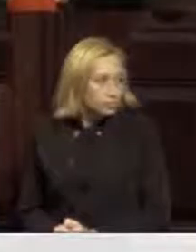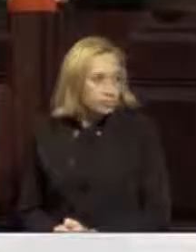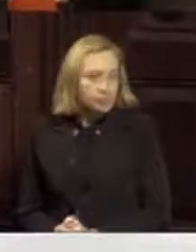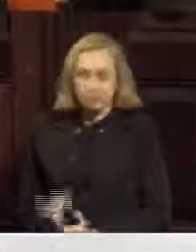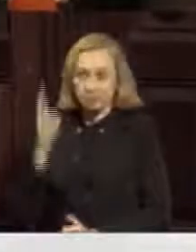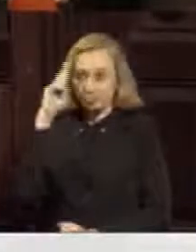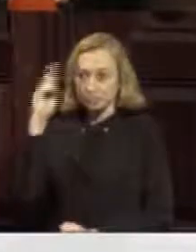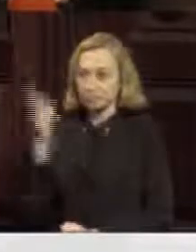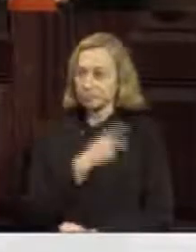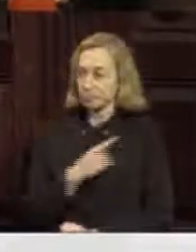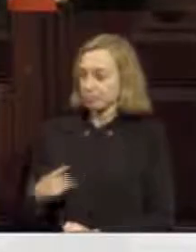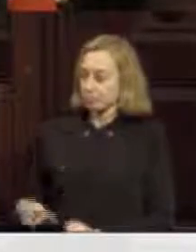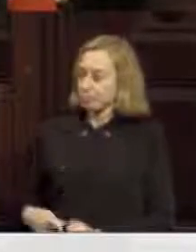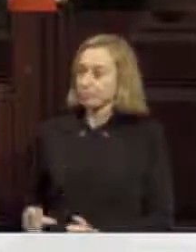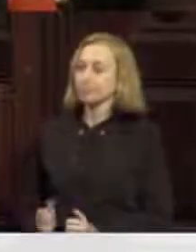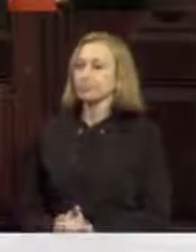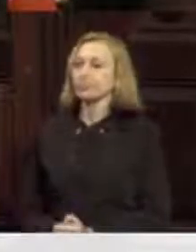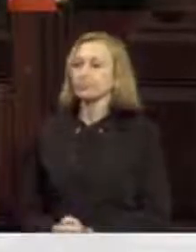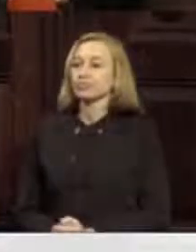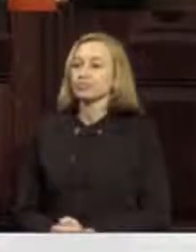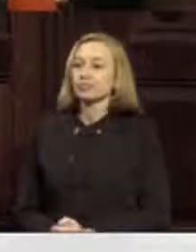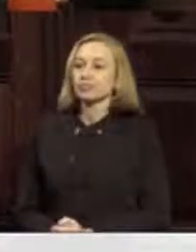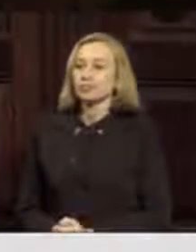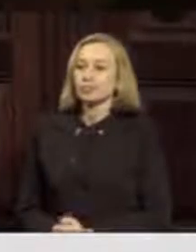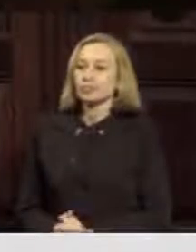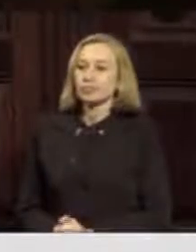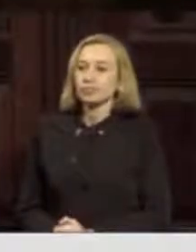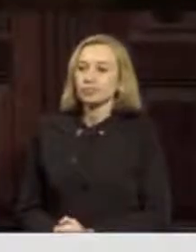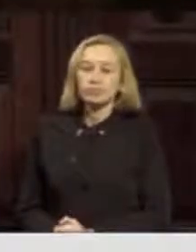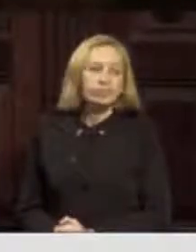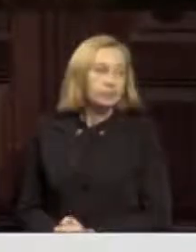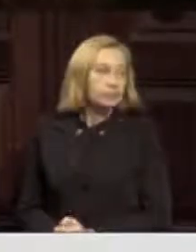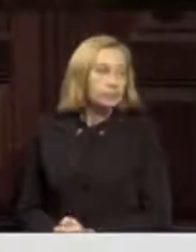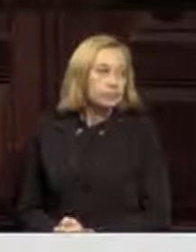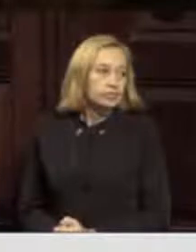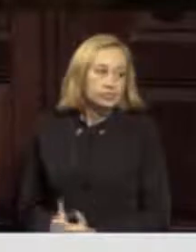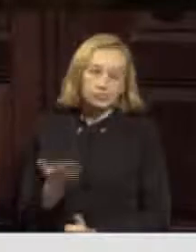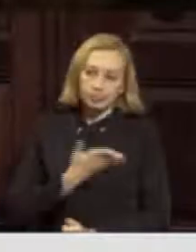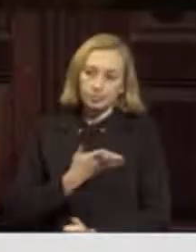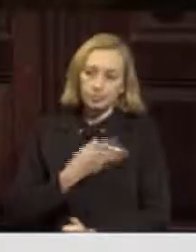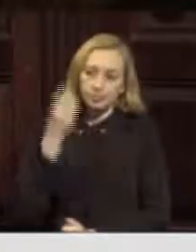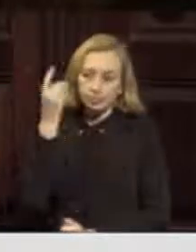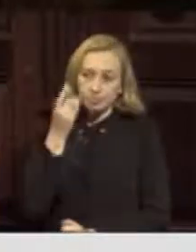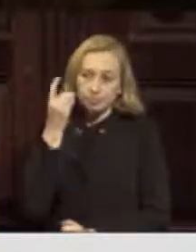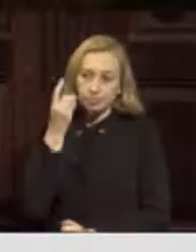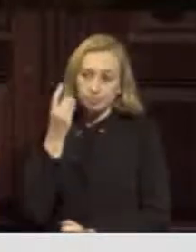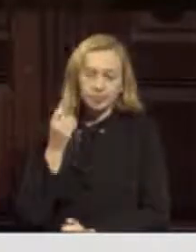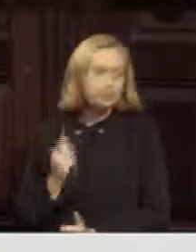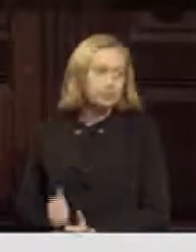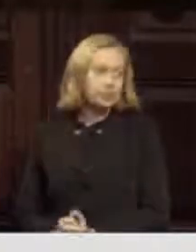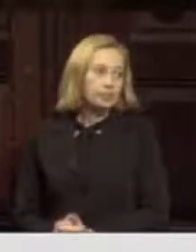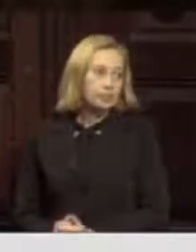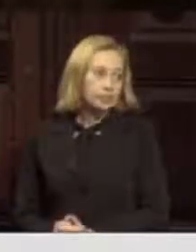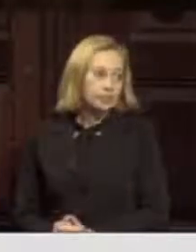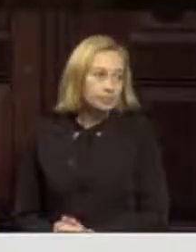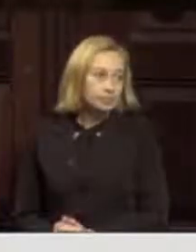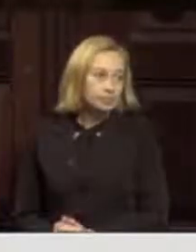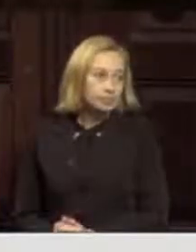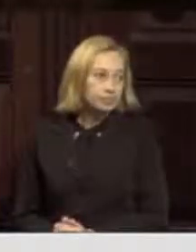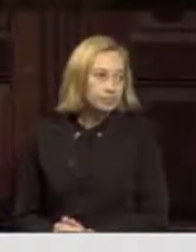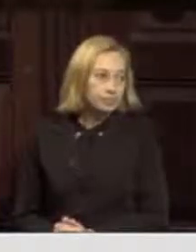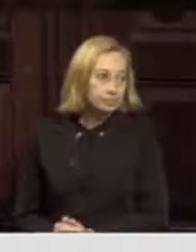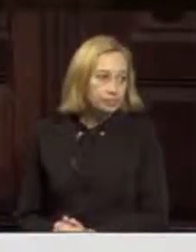Senhor presidente, expediente final, deputado Anderson Nogueira, senhoras e senhores deputados, senhoras e senhores. Senhor